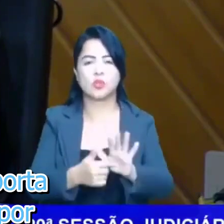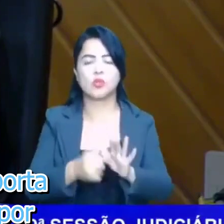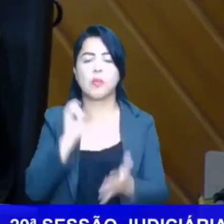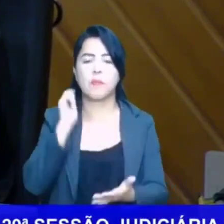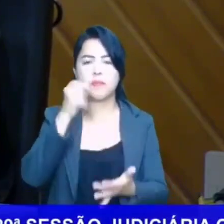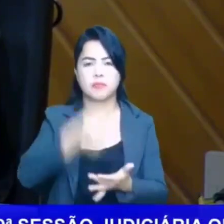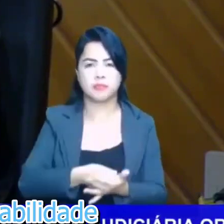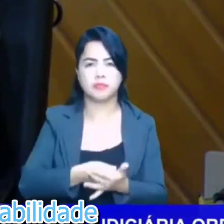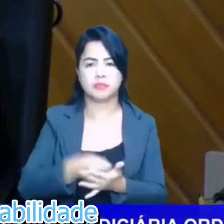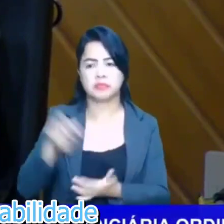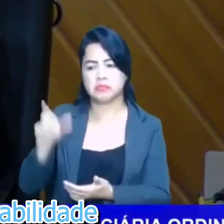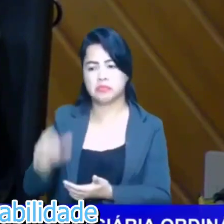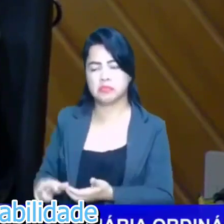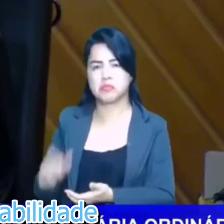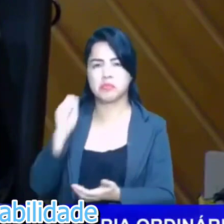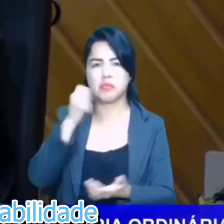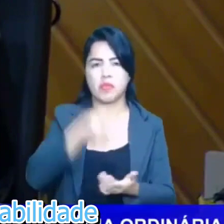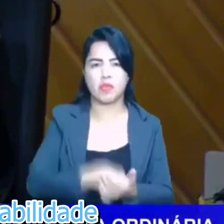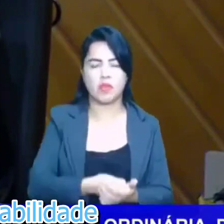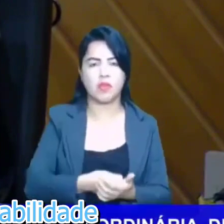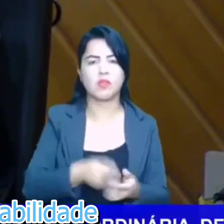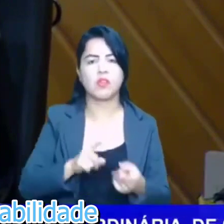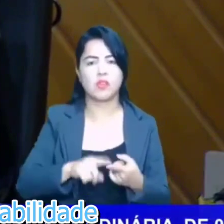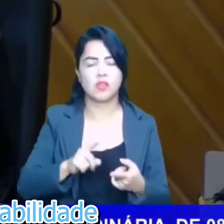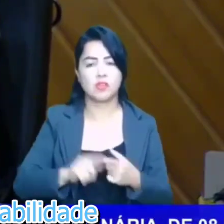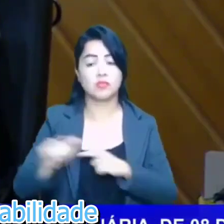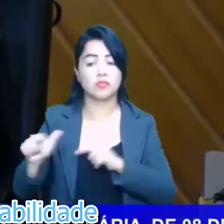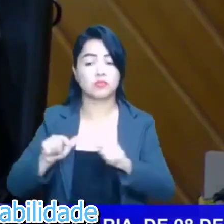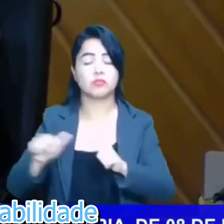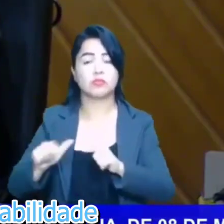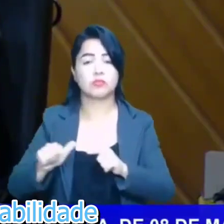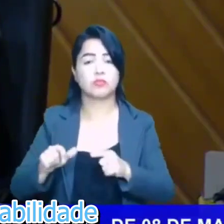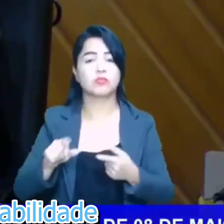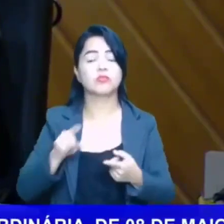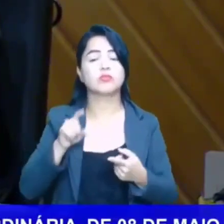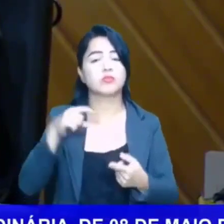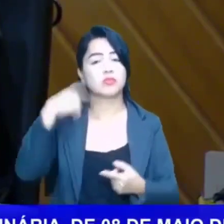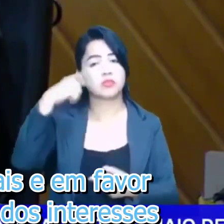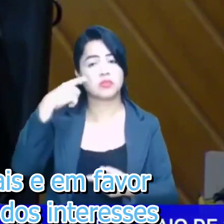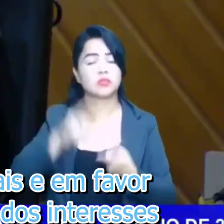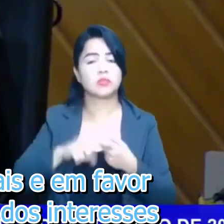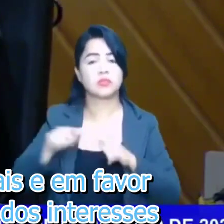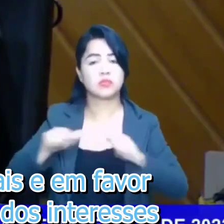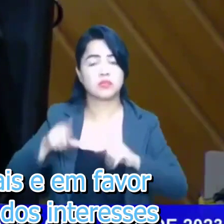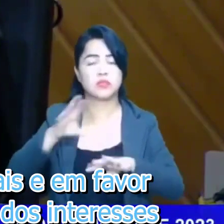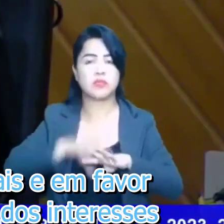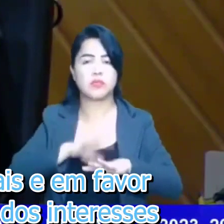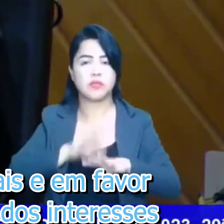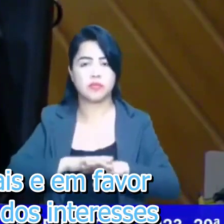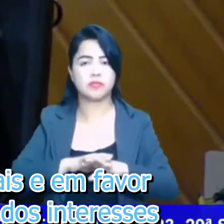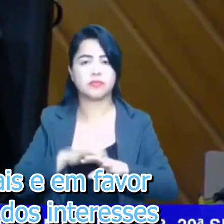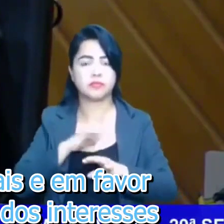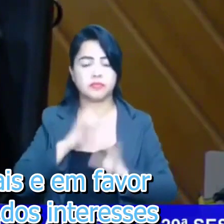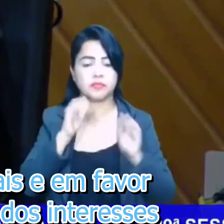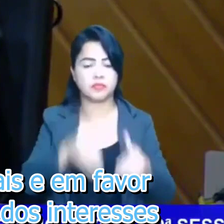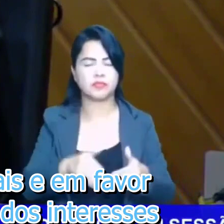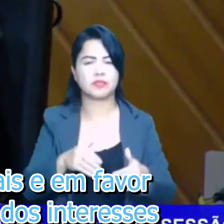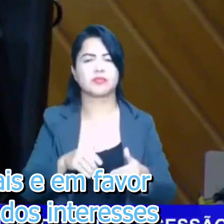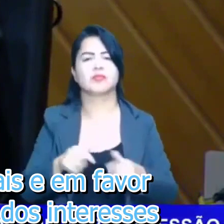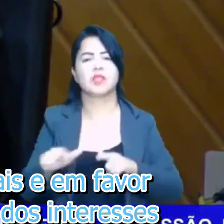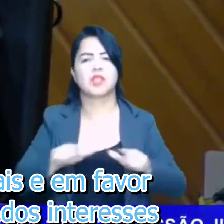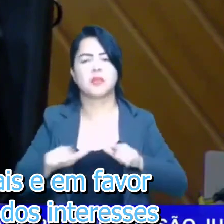efetuado por pessoas físicas de honorários de serviços advocatício e de contabilidade relacionados à prestação de serviços em